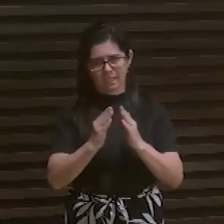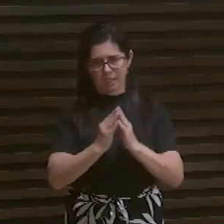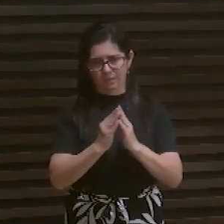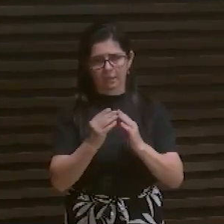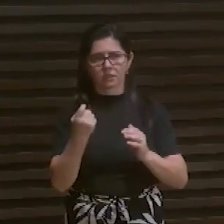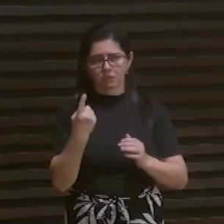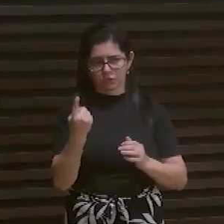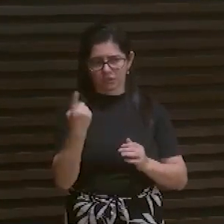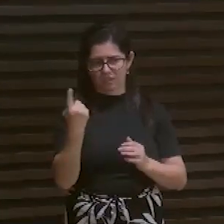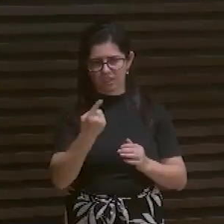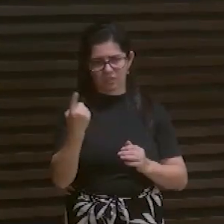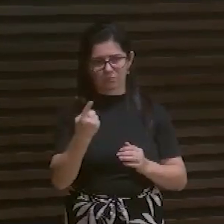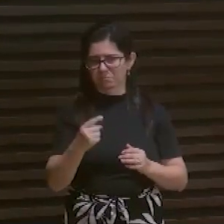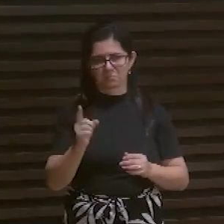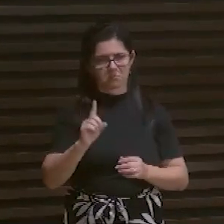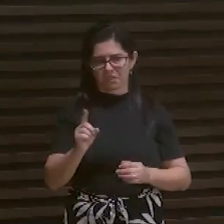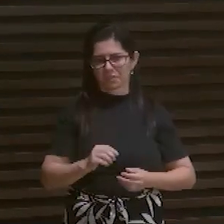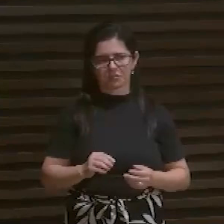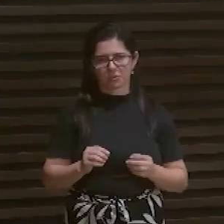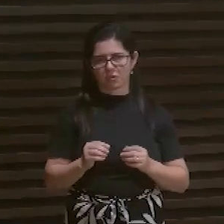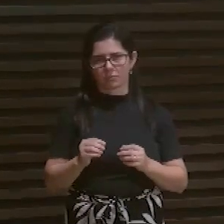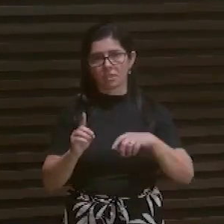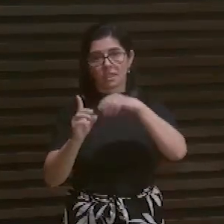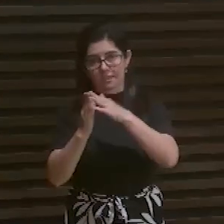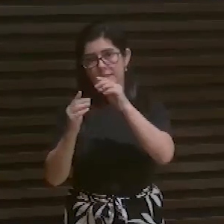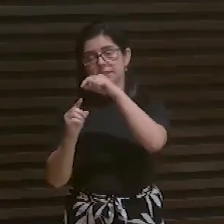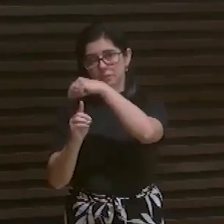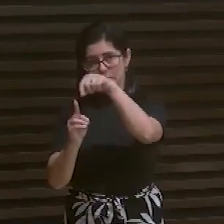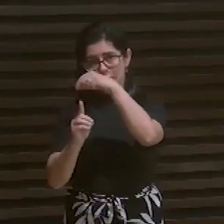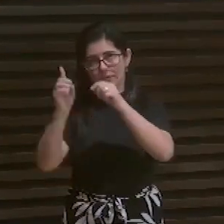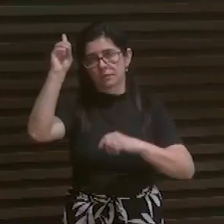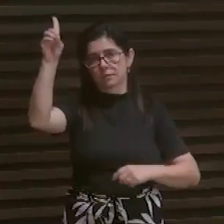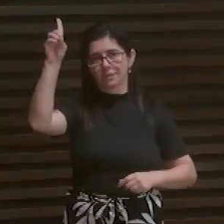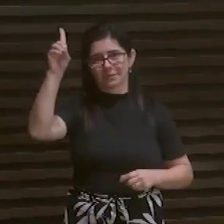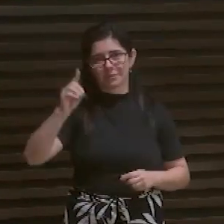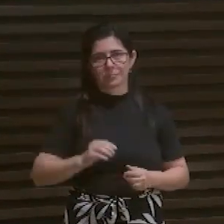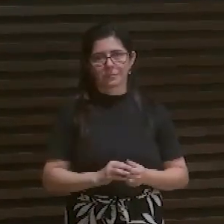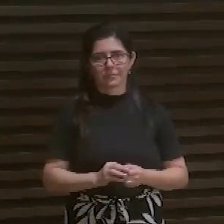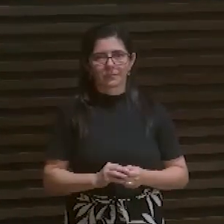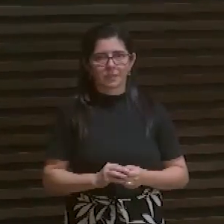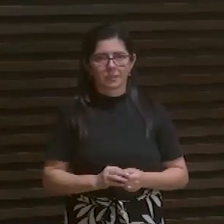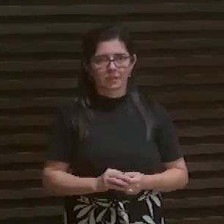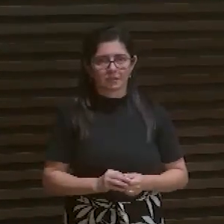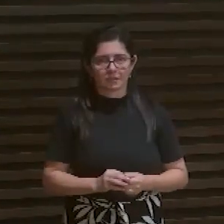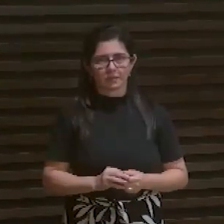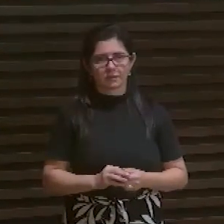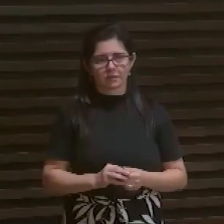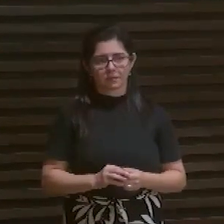aqui. Mas nós juntos somos. Graças a Deus por isso, meus irmãos. Por essa reunião dos santos aqui.